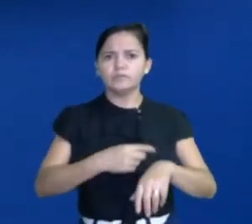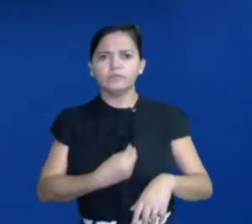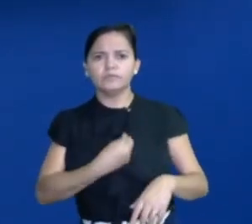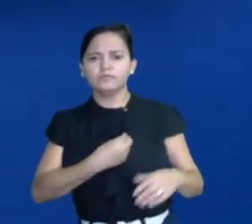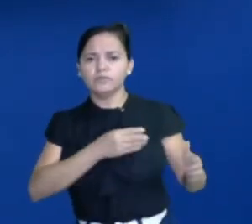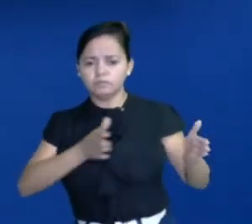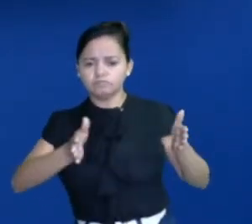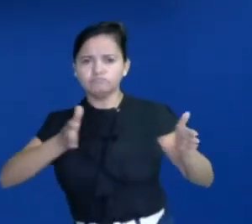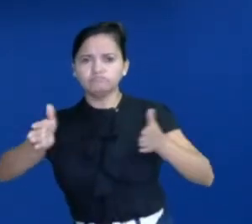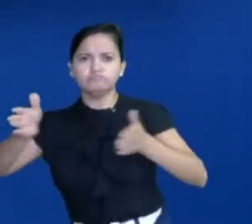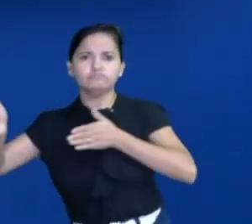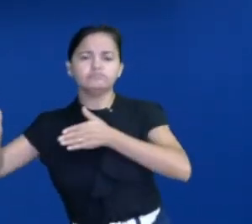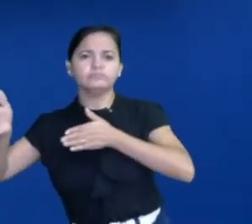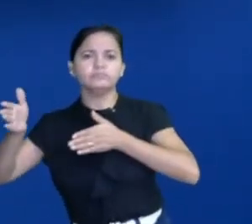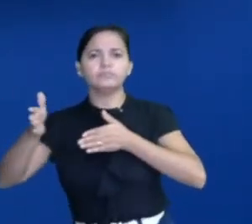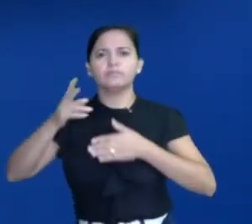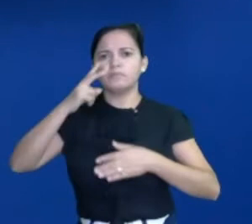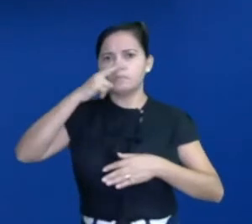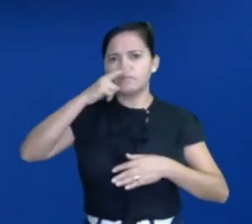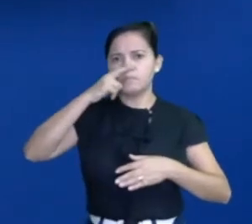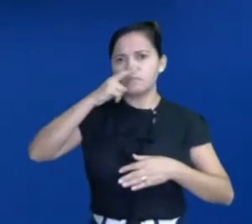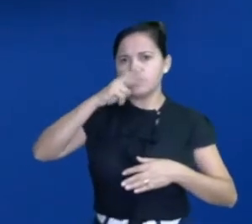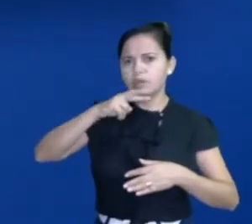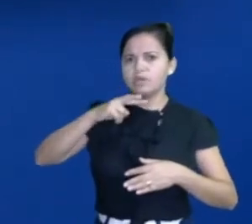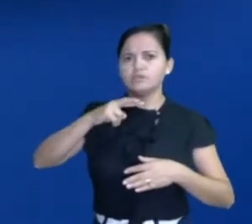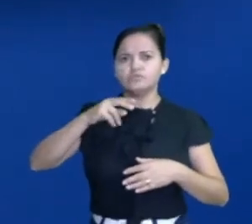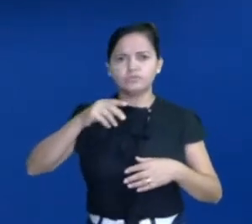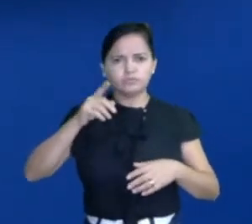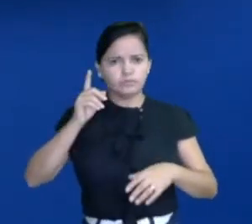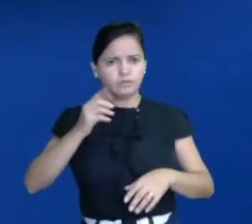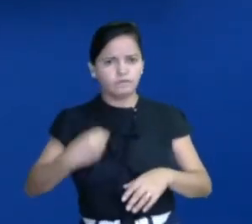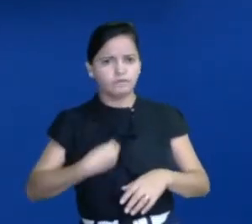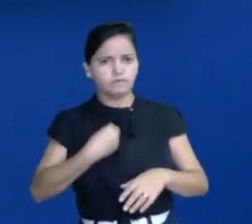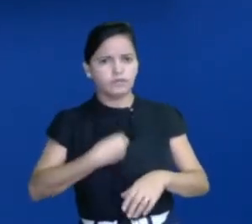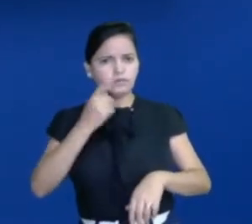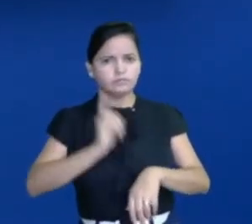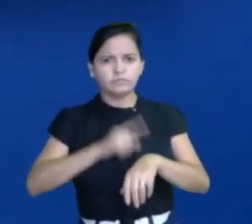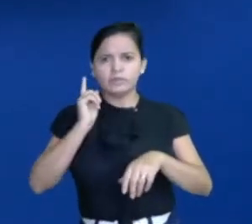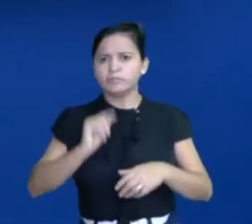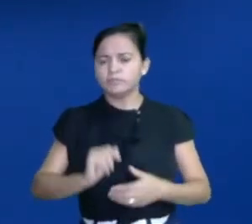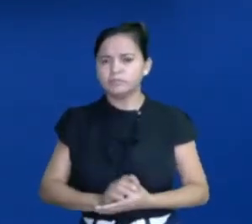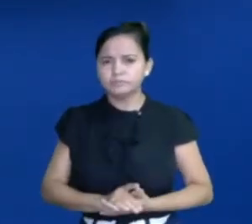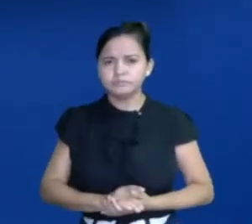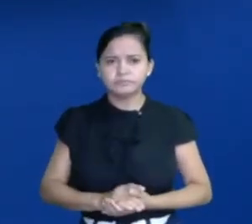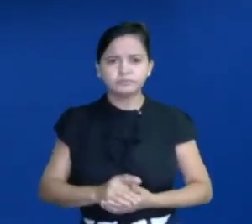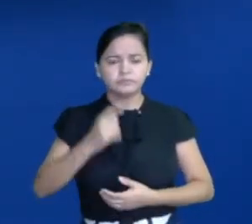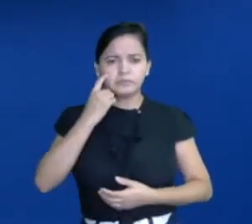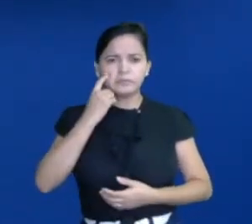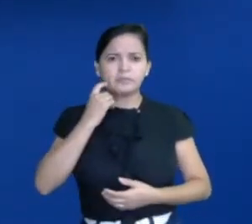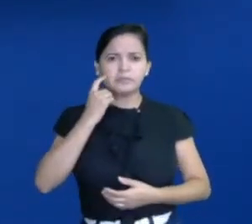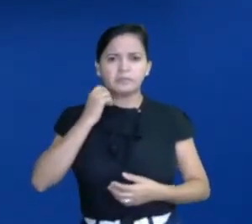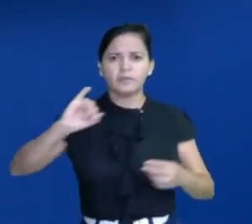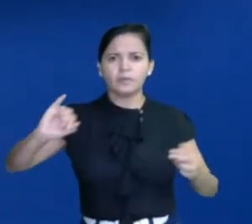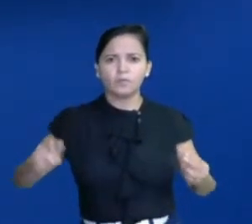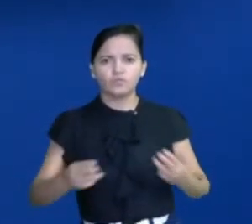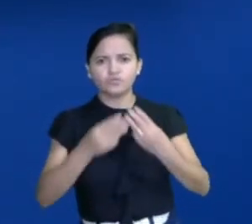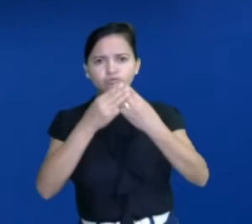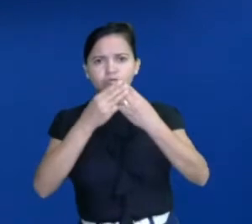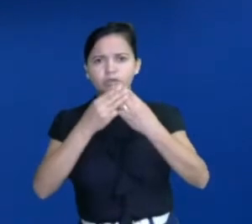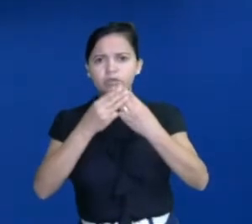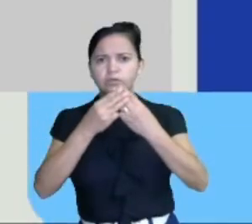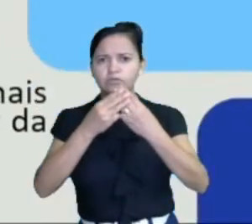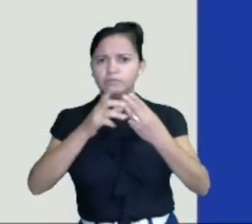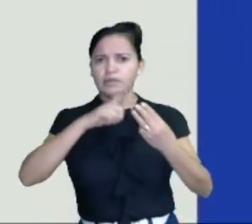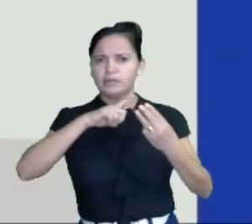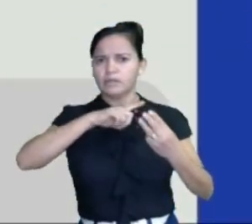visões, mesmo eles estando vivendo o mesmo momento, certo? Então, além dos judeus,